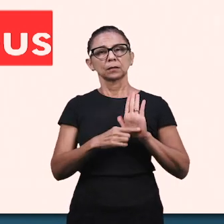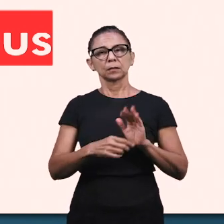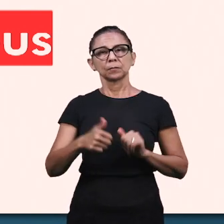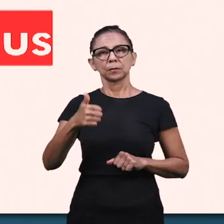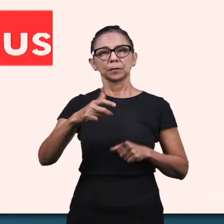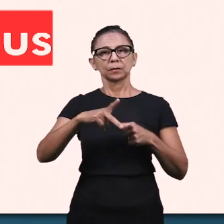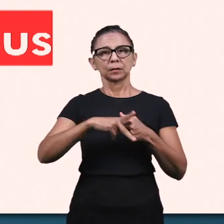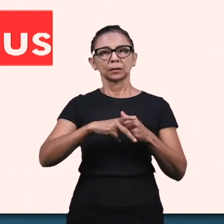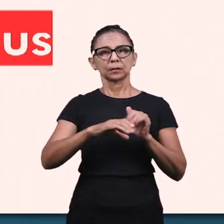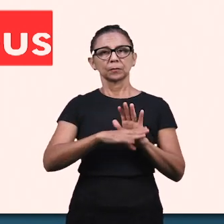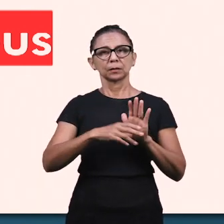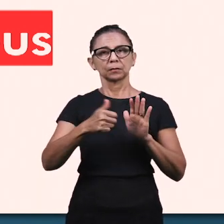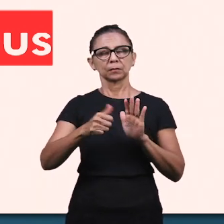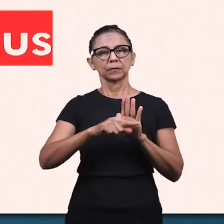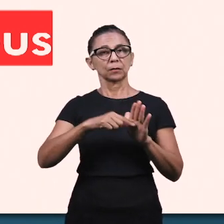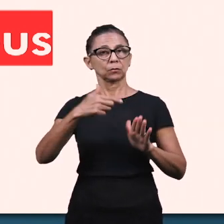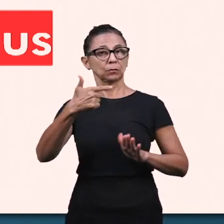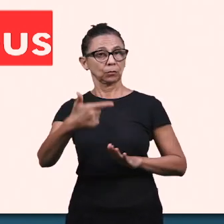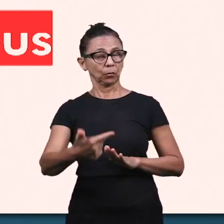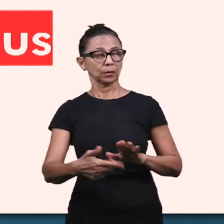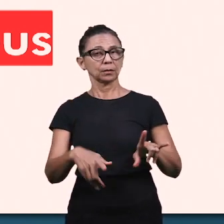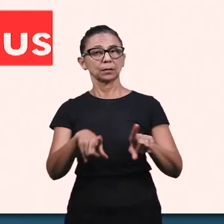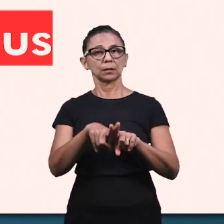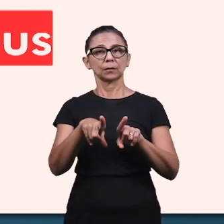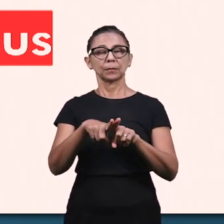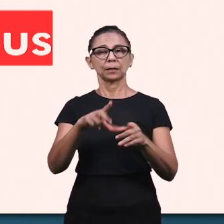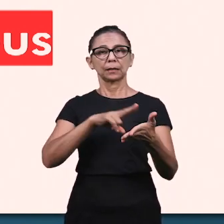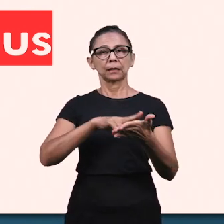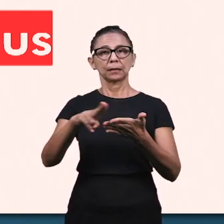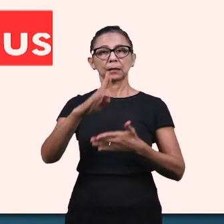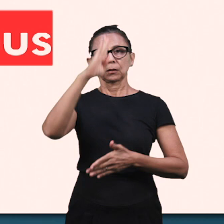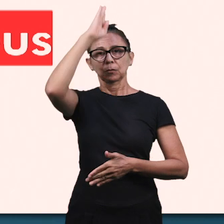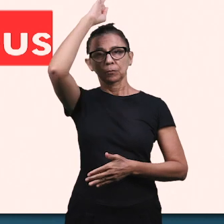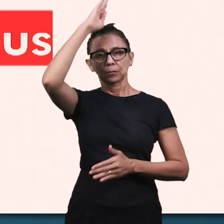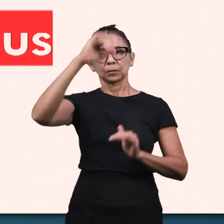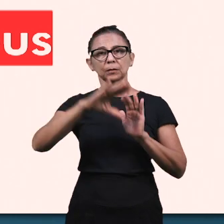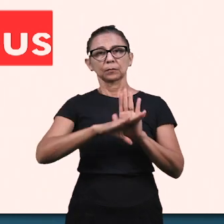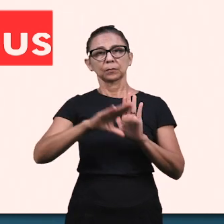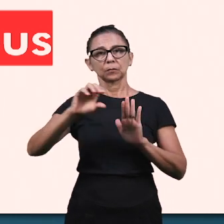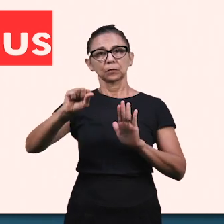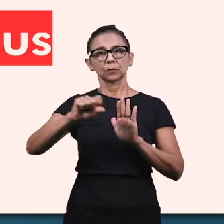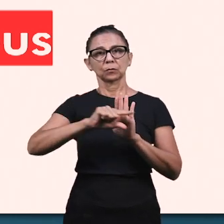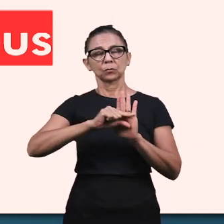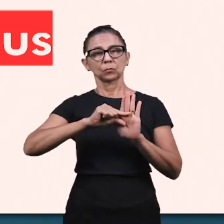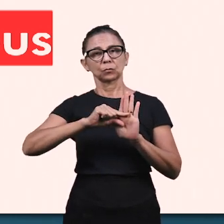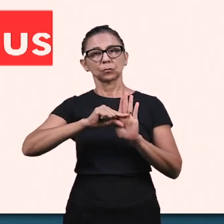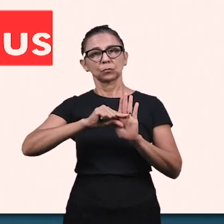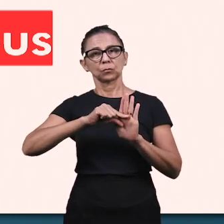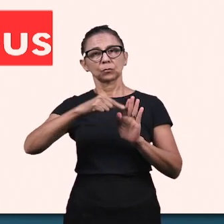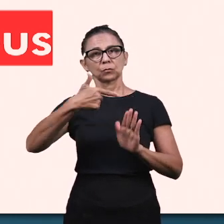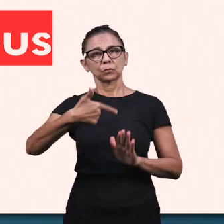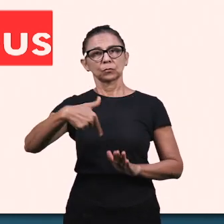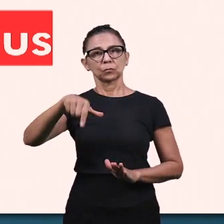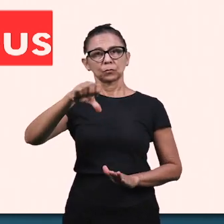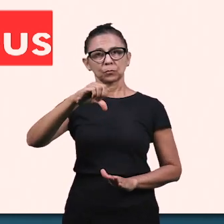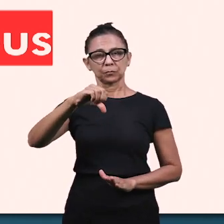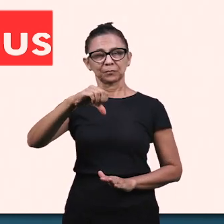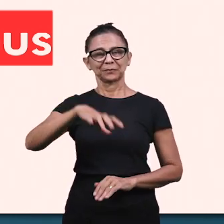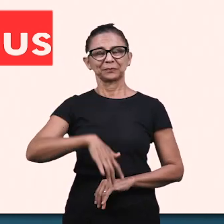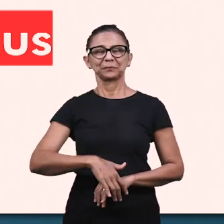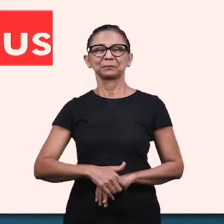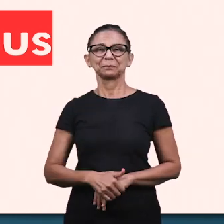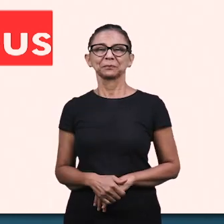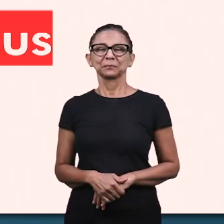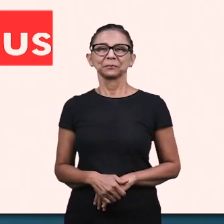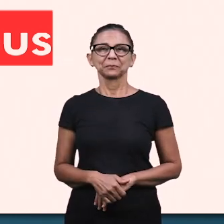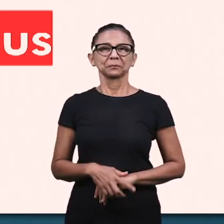de 1 Pedro, capítulo 1, verso 2, e também na carta aos Romanos, capítulo 8, verso